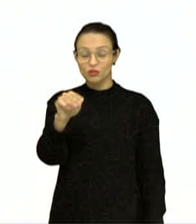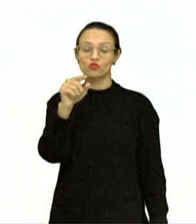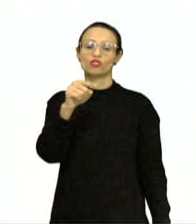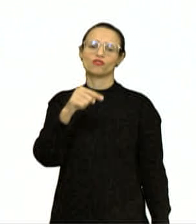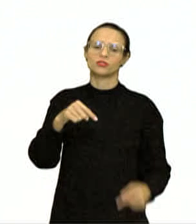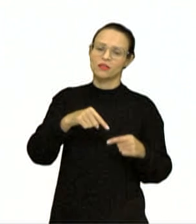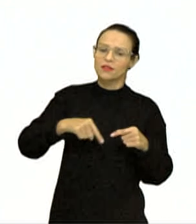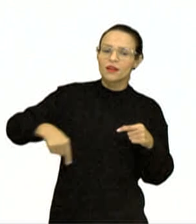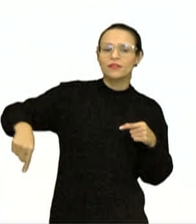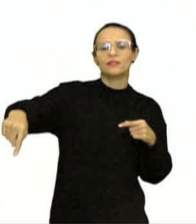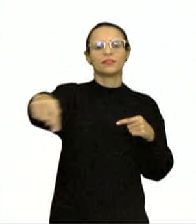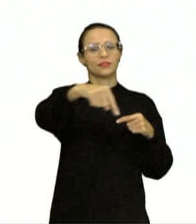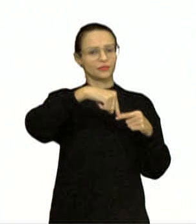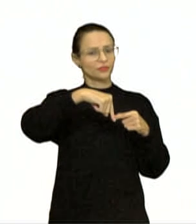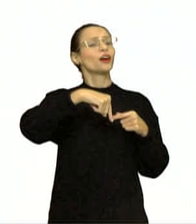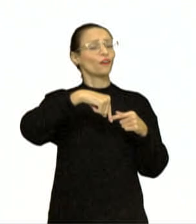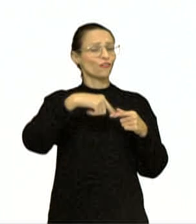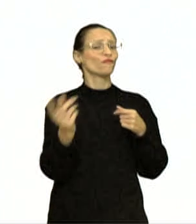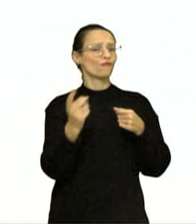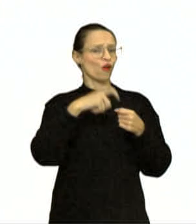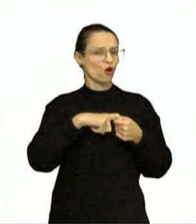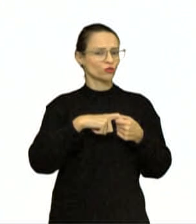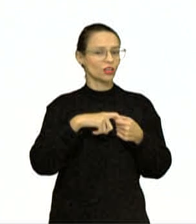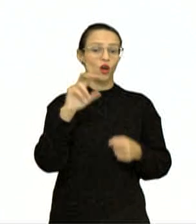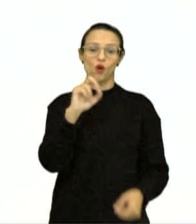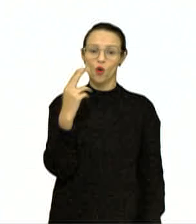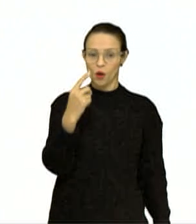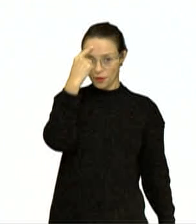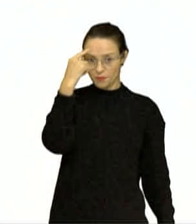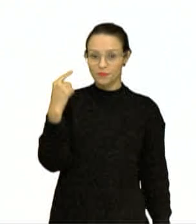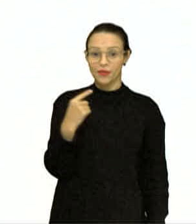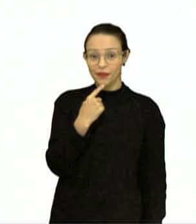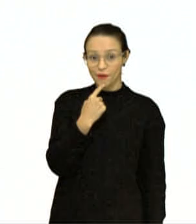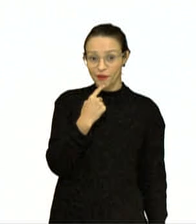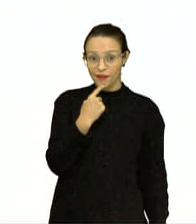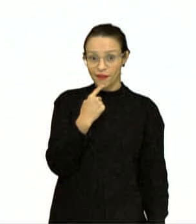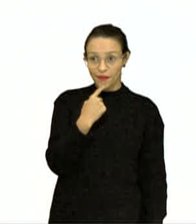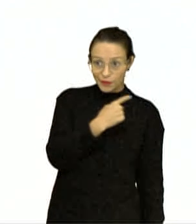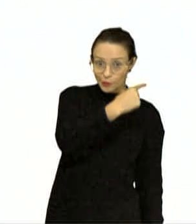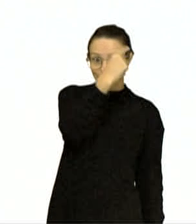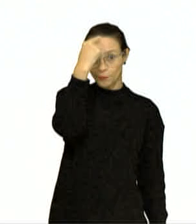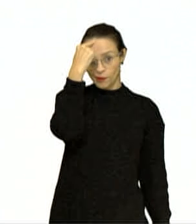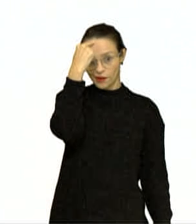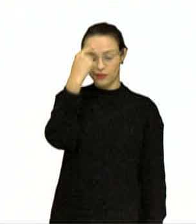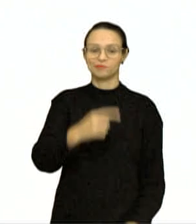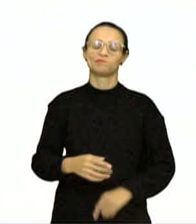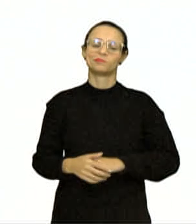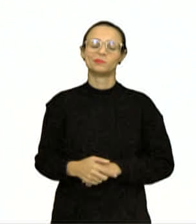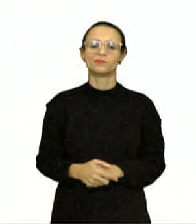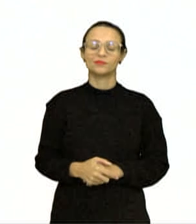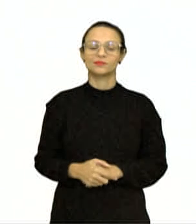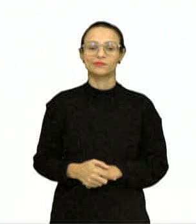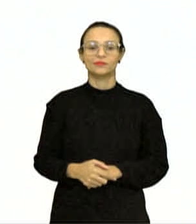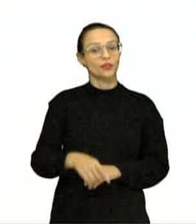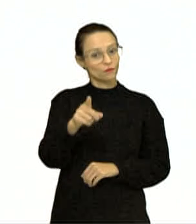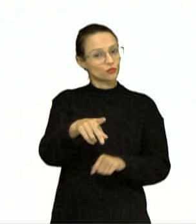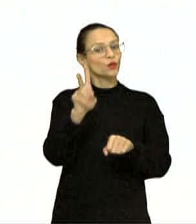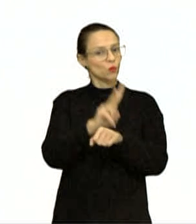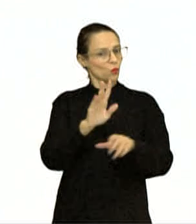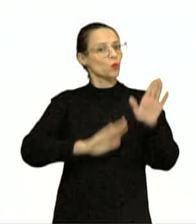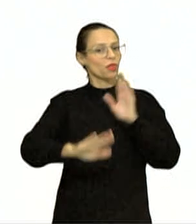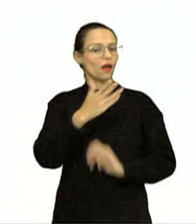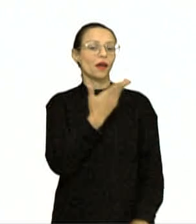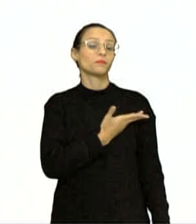volta e comece a voltar. Ou a meia hora vira uma. E você deve cuidar das